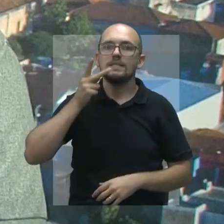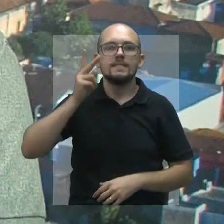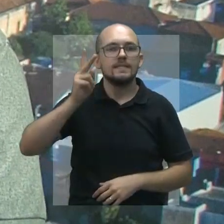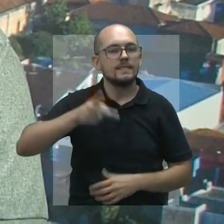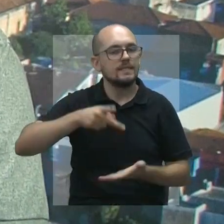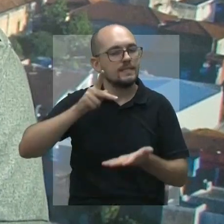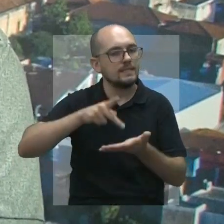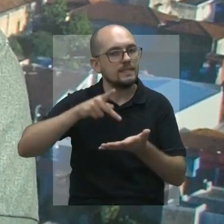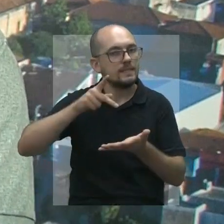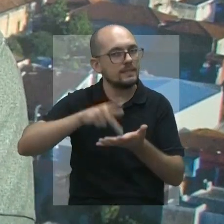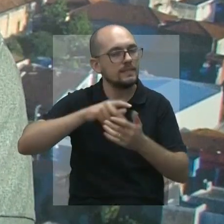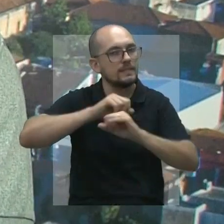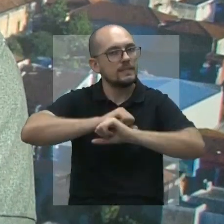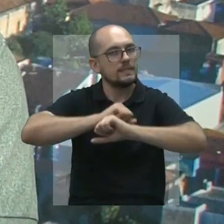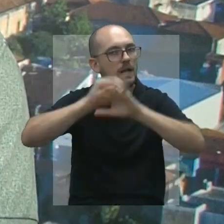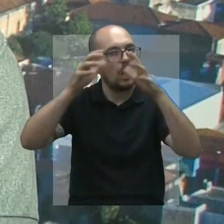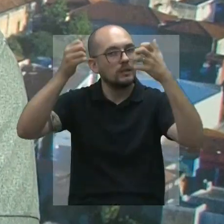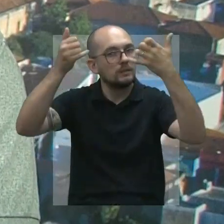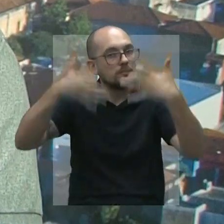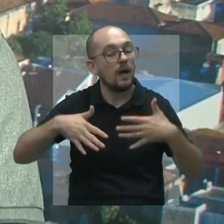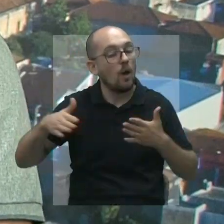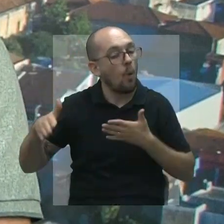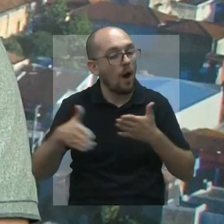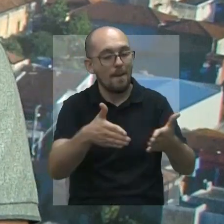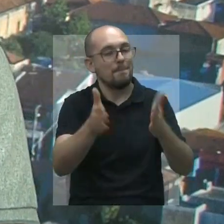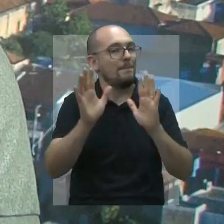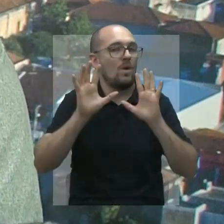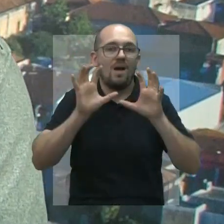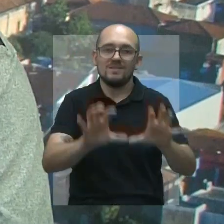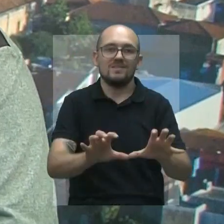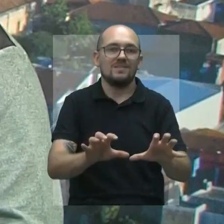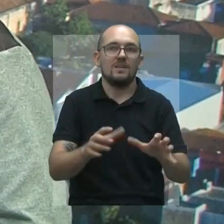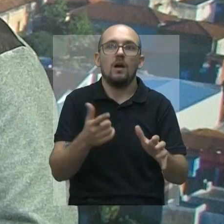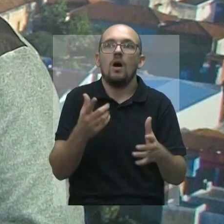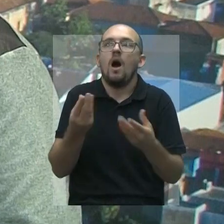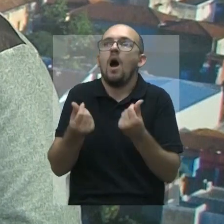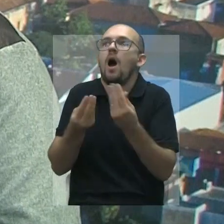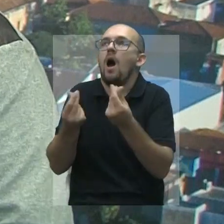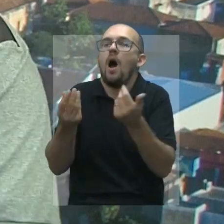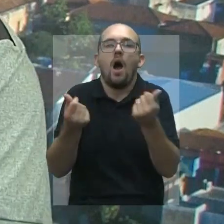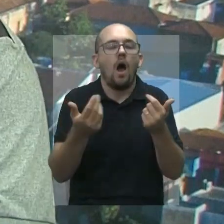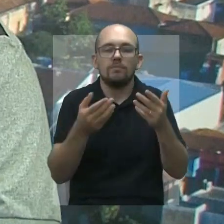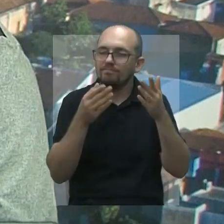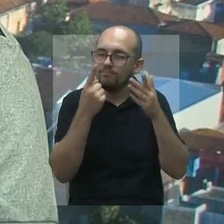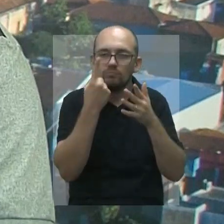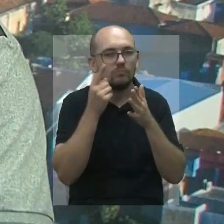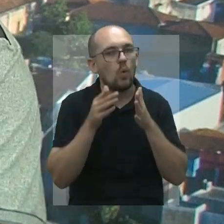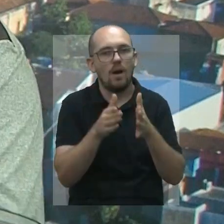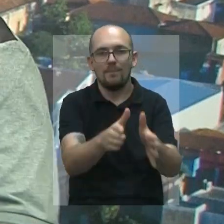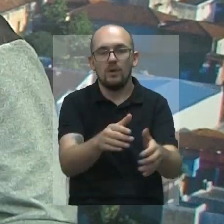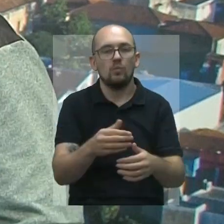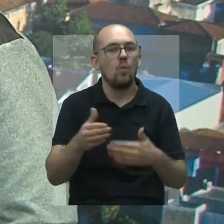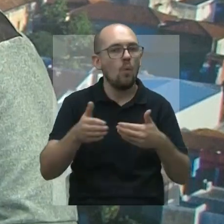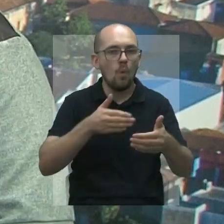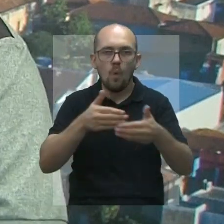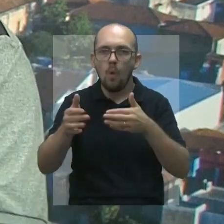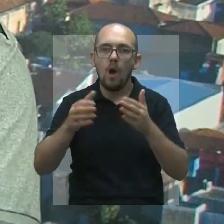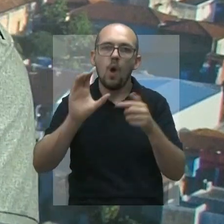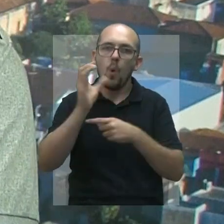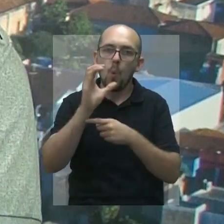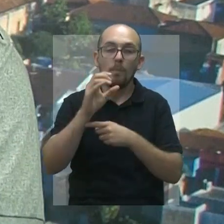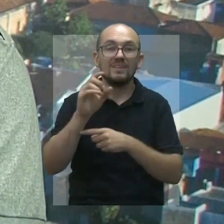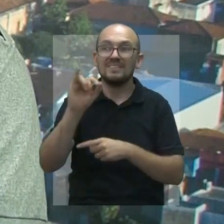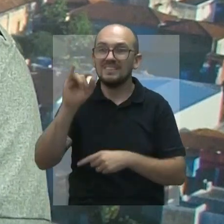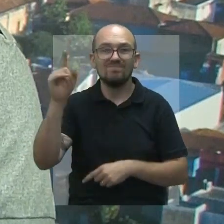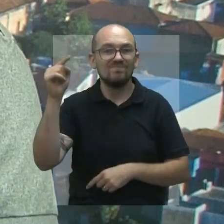saliento. É o caminho que o 15 tem a seguir. E não só o 15, os clubes do interior do estado de São Paulo e do Brasil que não